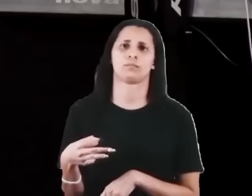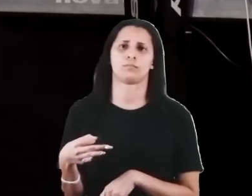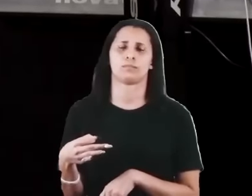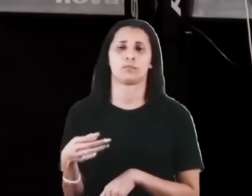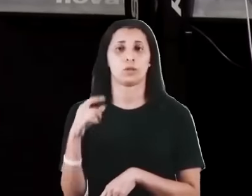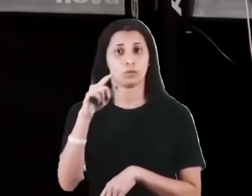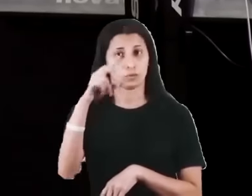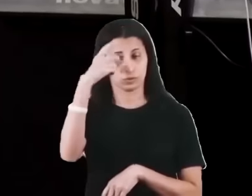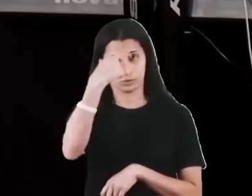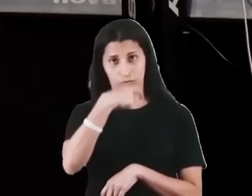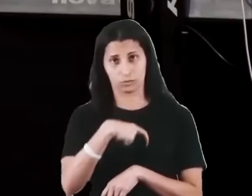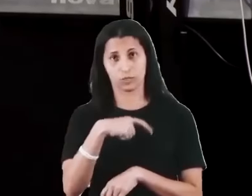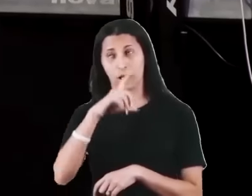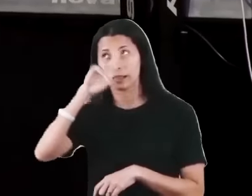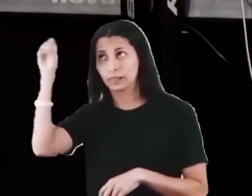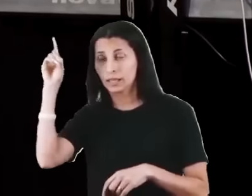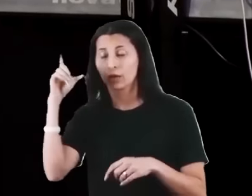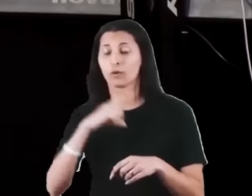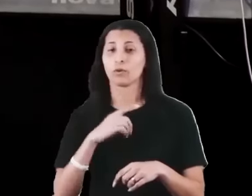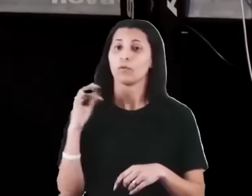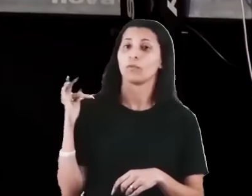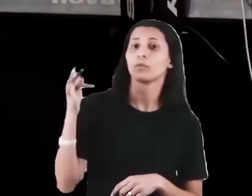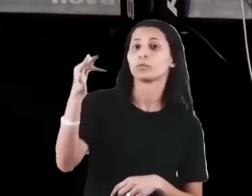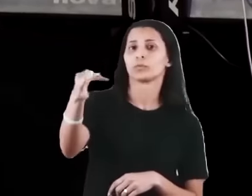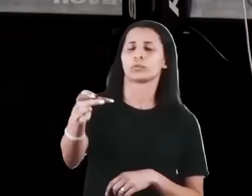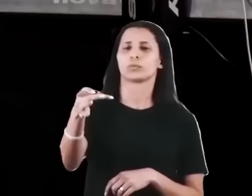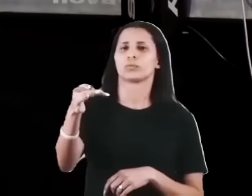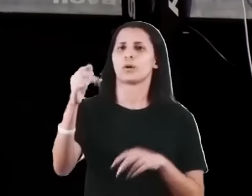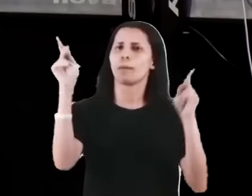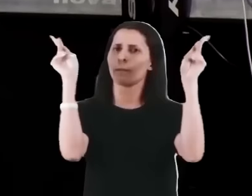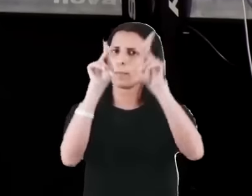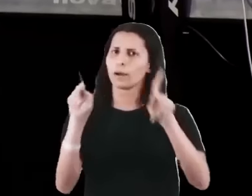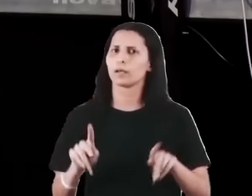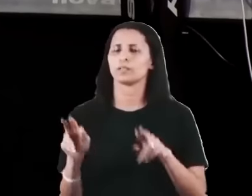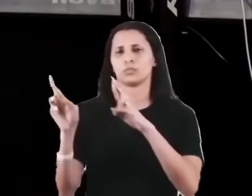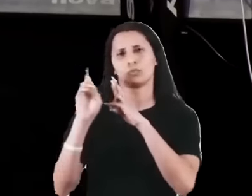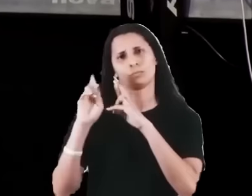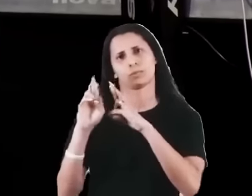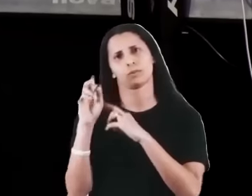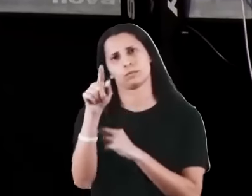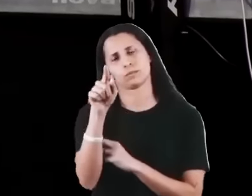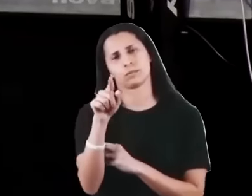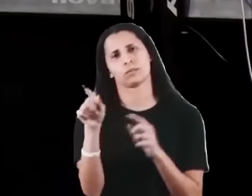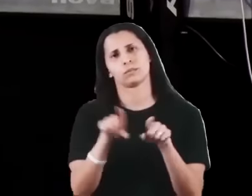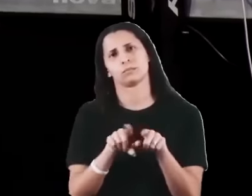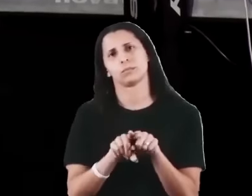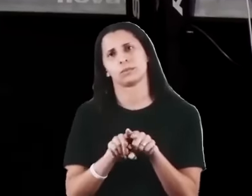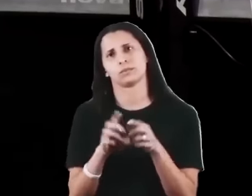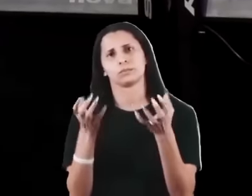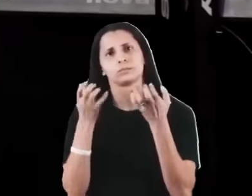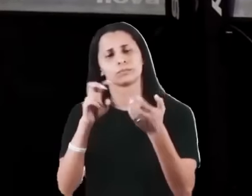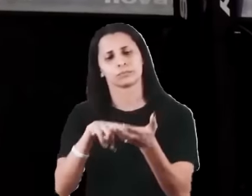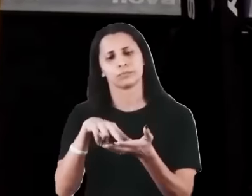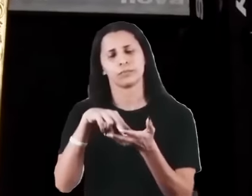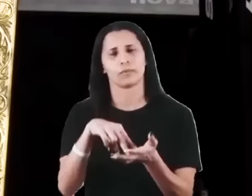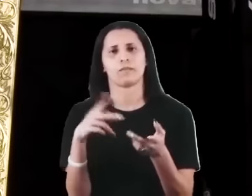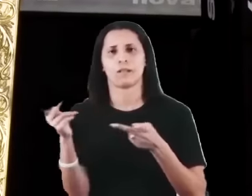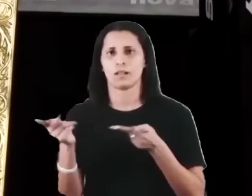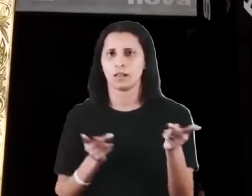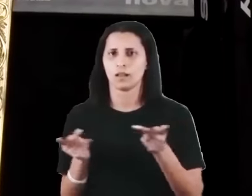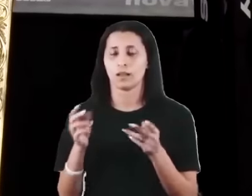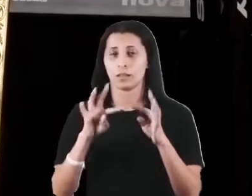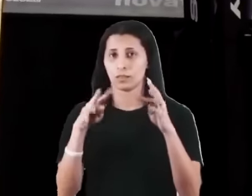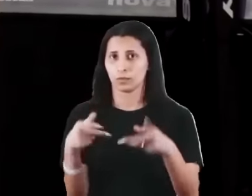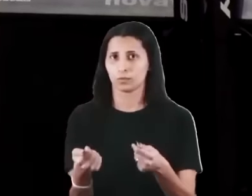que Deus tem um futuro de paz e de esperança para você ver eu quero que se levantem as agarras